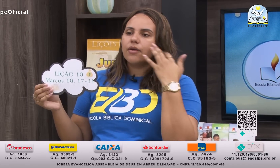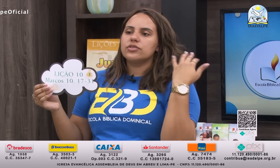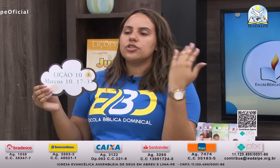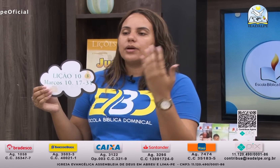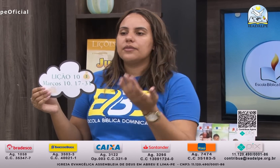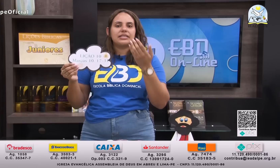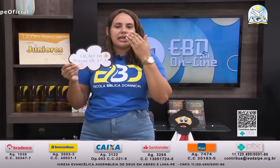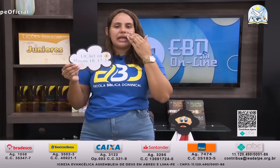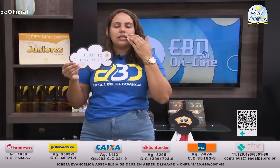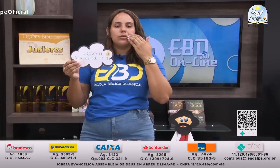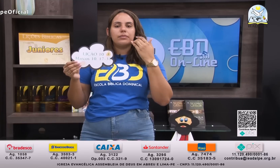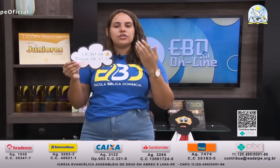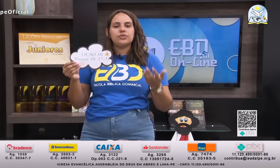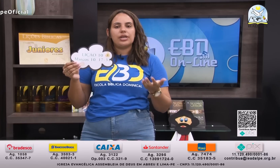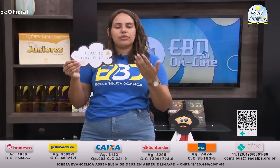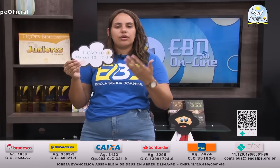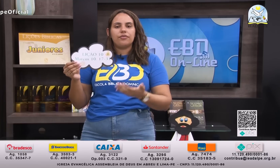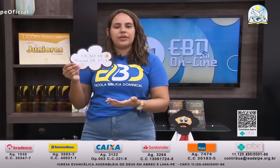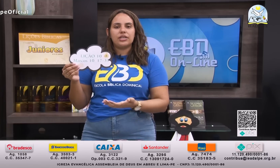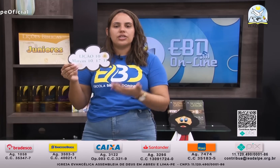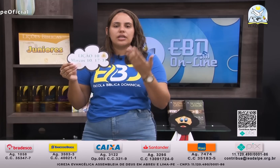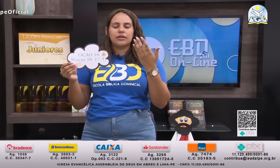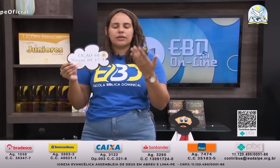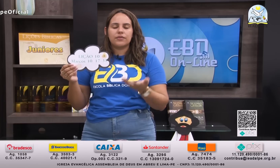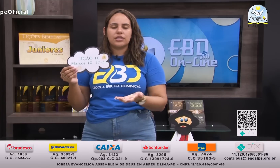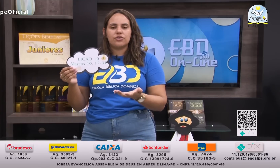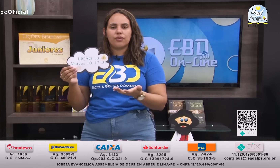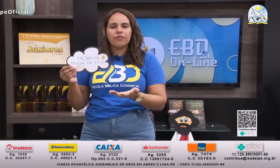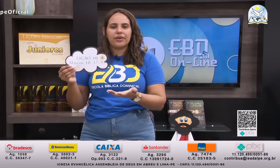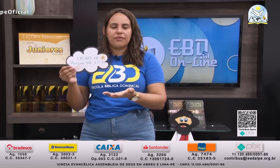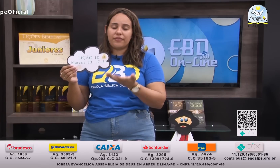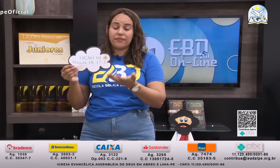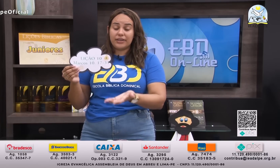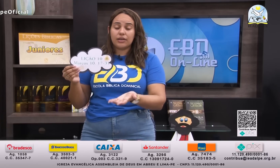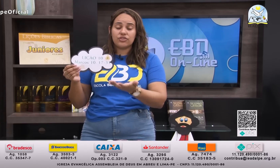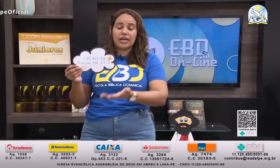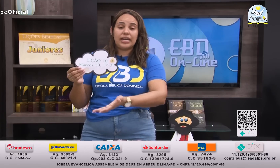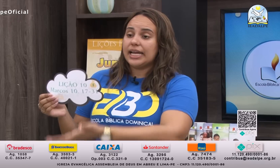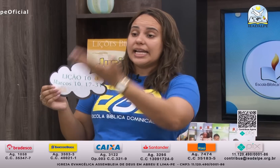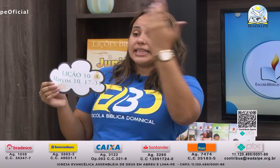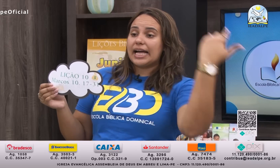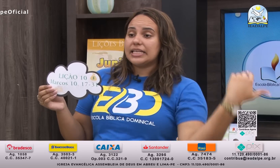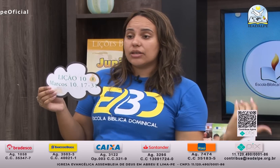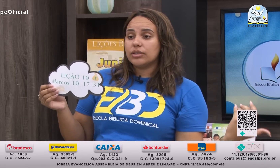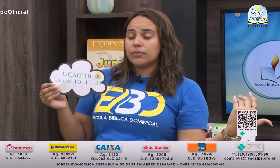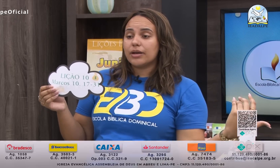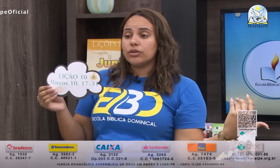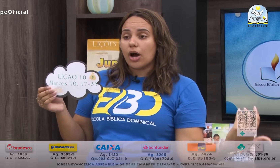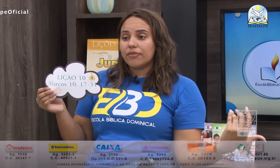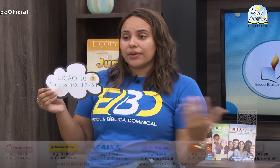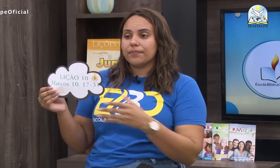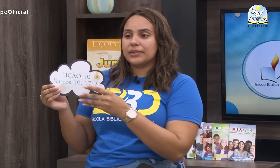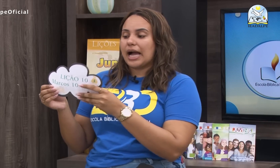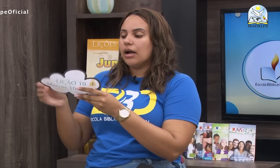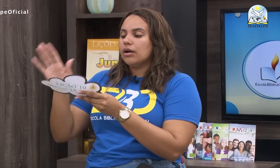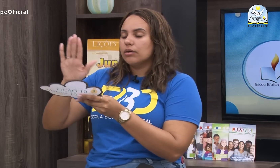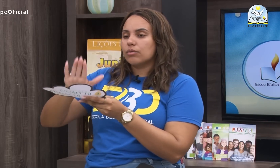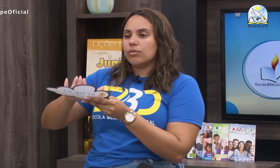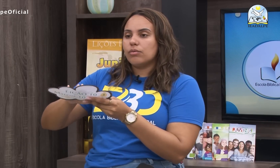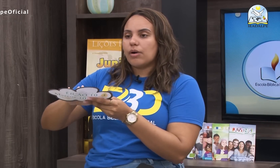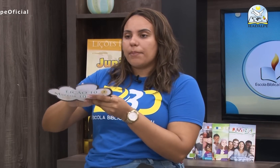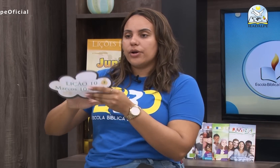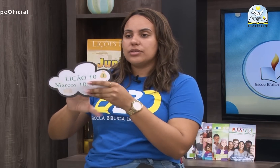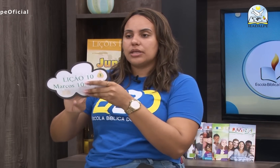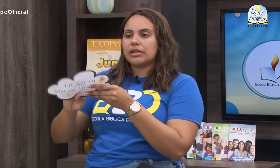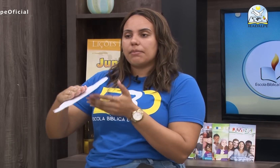segurar. Vocês podem fazer do mesmo jeito que eu fiz, que vocês vão ver, viram já, né? Na lição de número 9, tá?